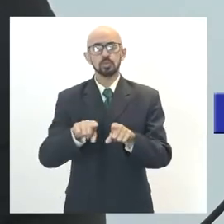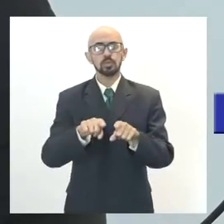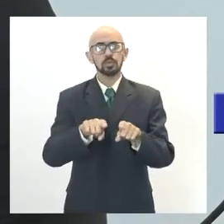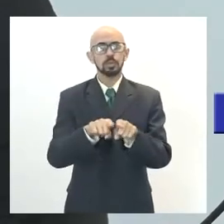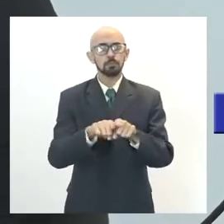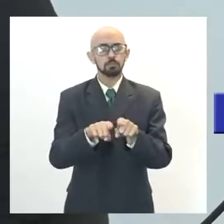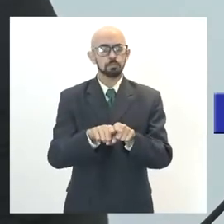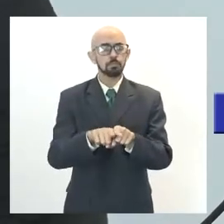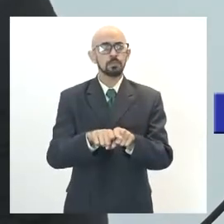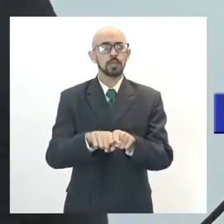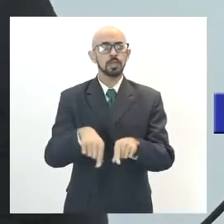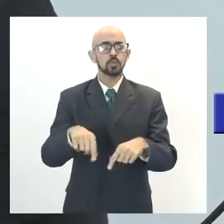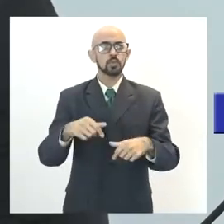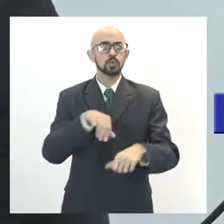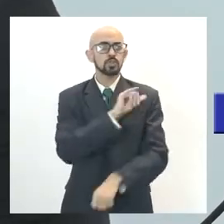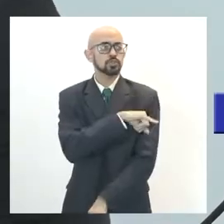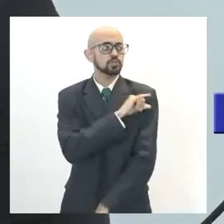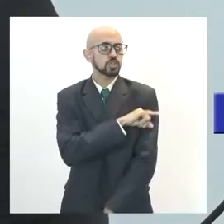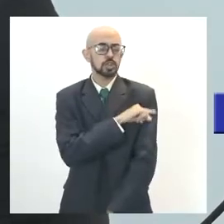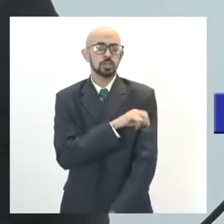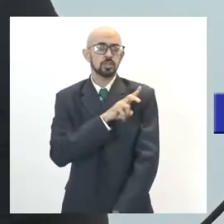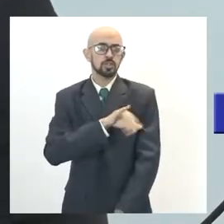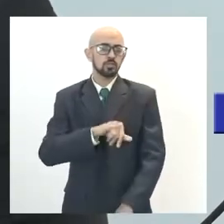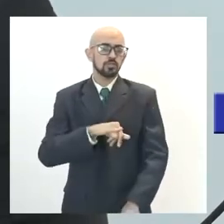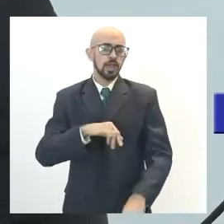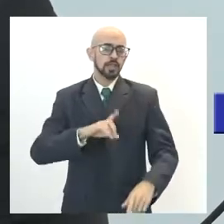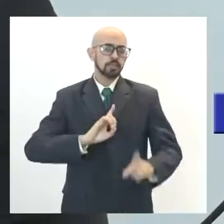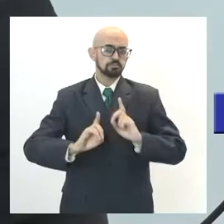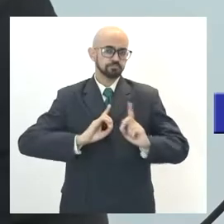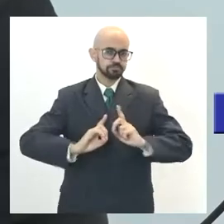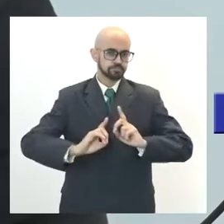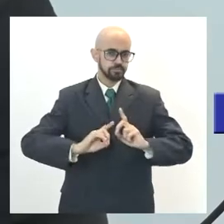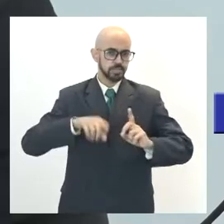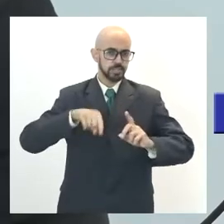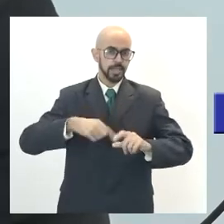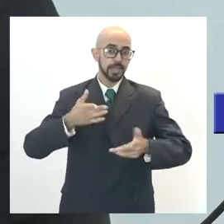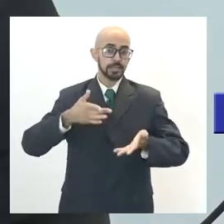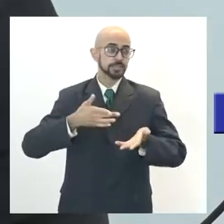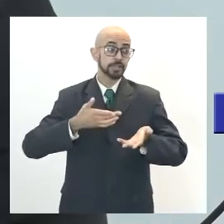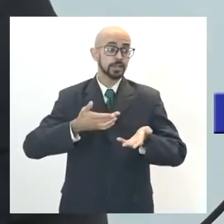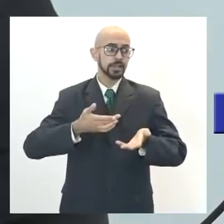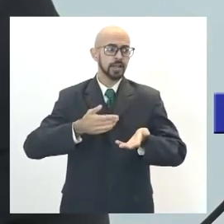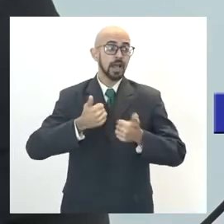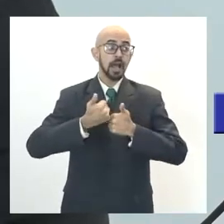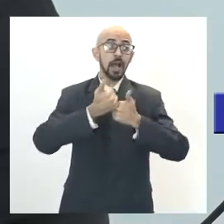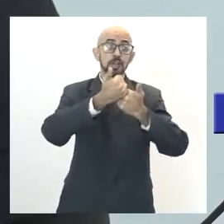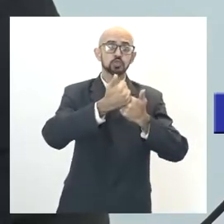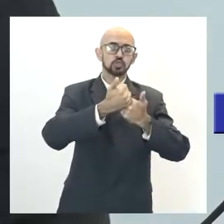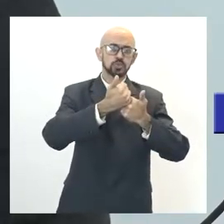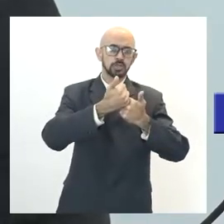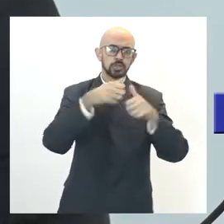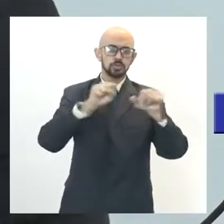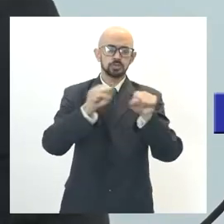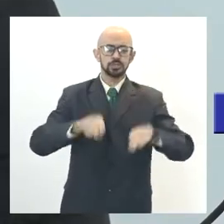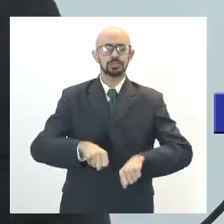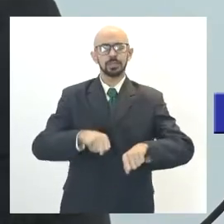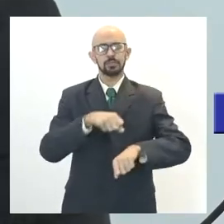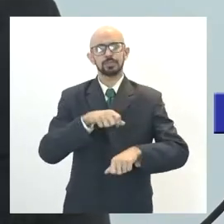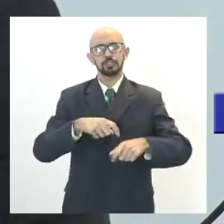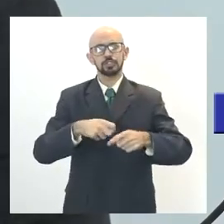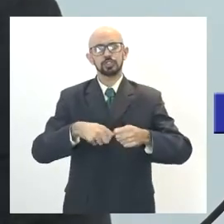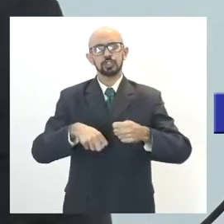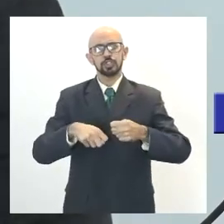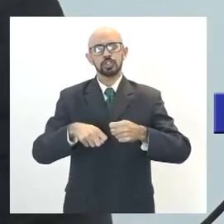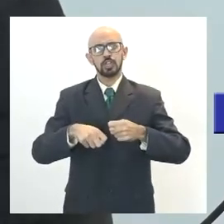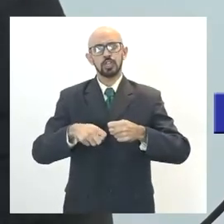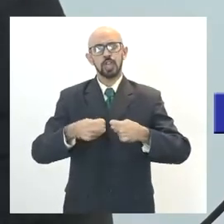sobre a Lei Complementar 178 que vai tá só dessa suposta ajuda de desse regime de recuperação fiscal que está mais